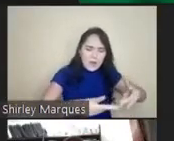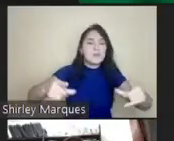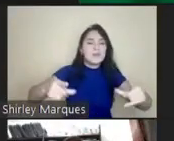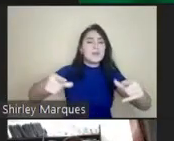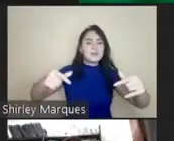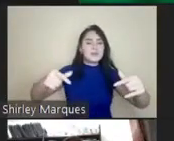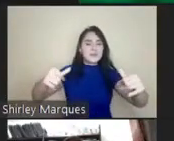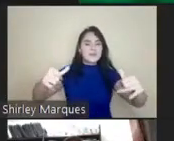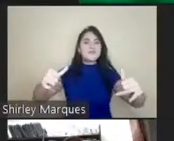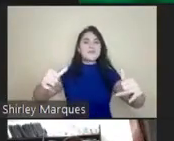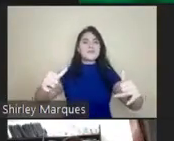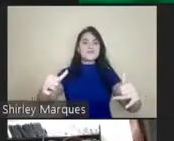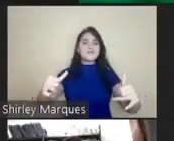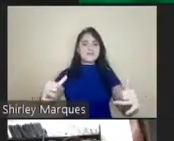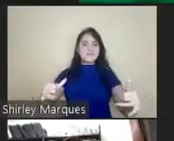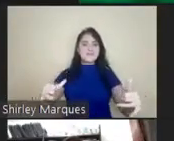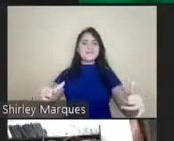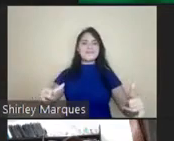chãos